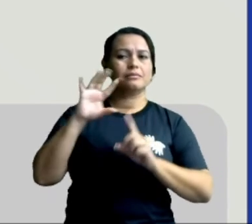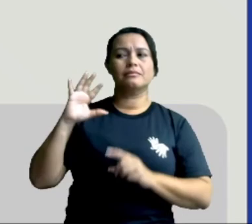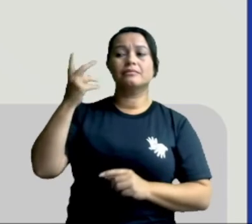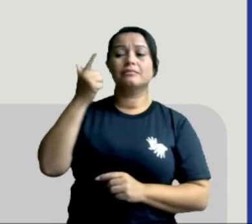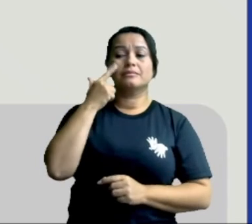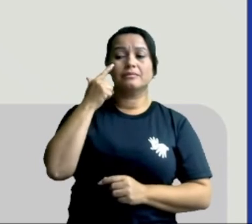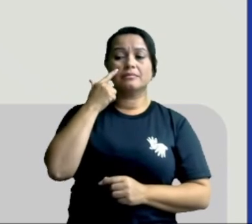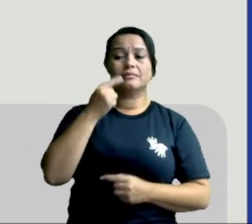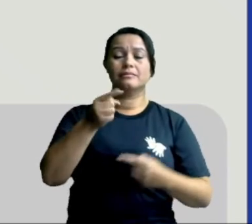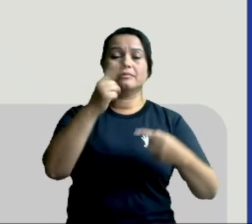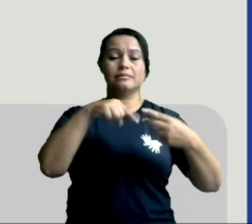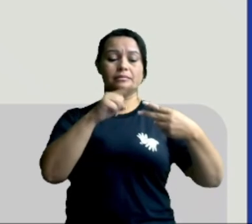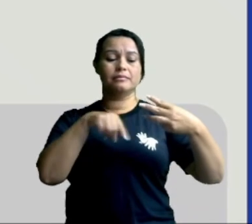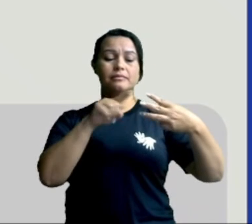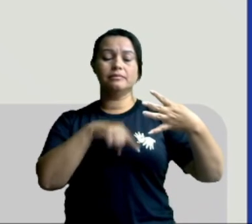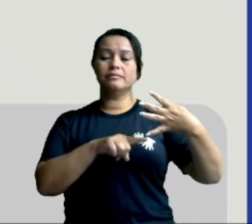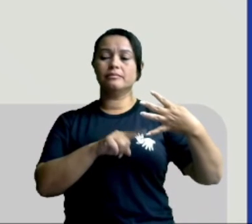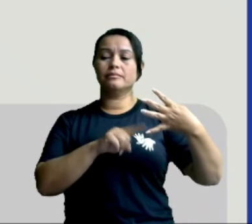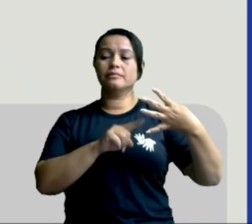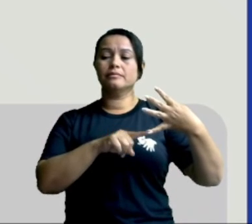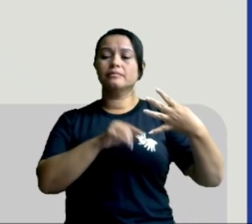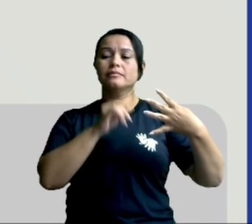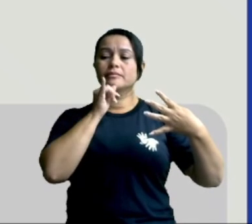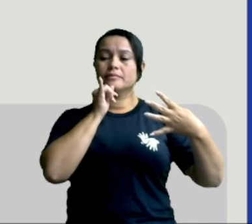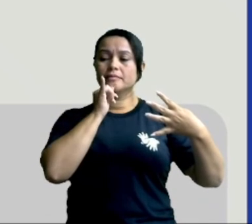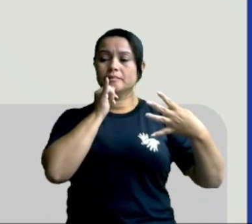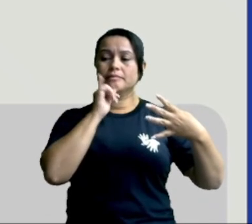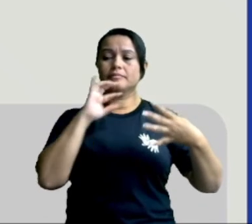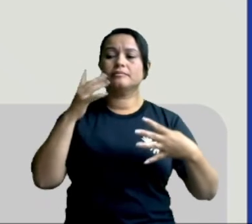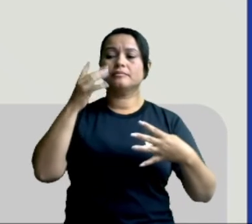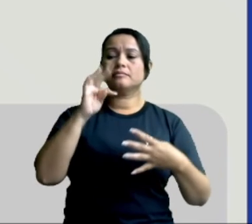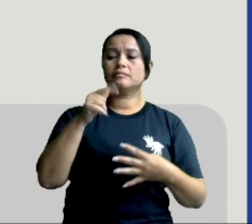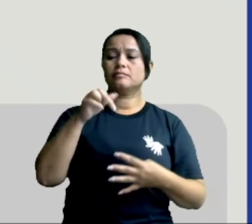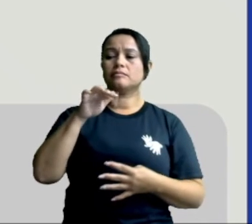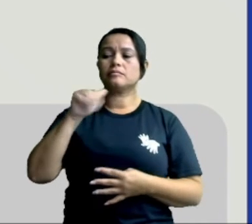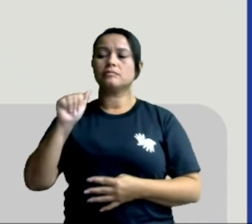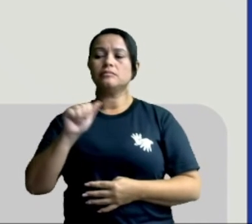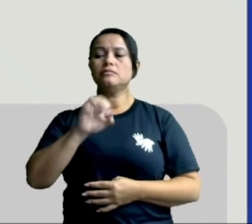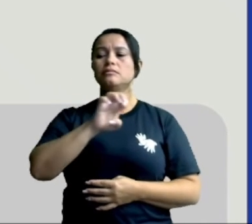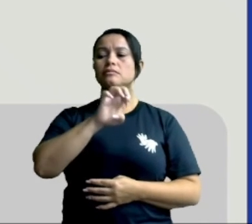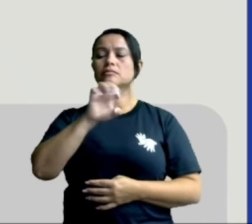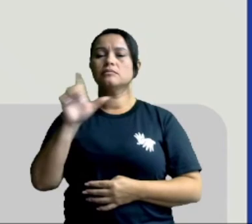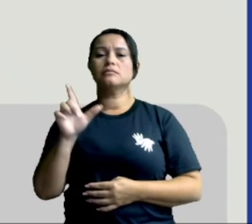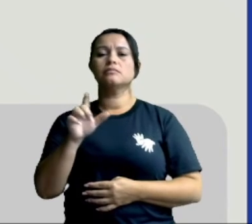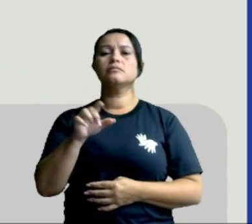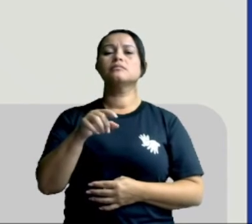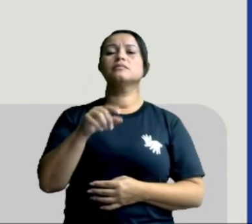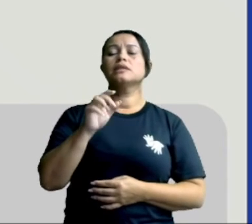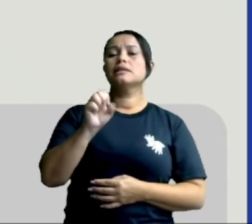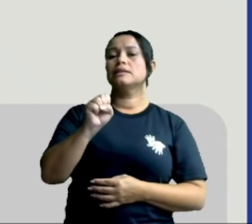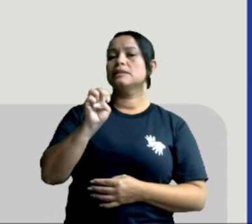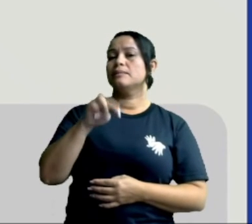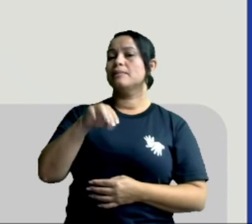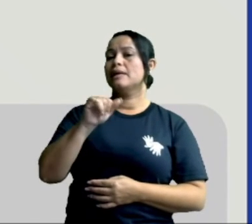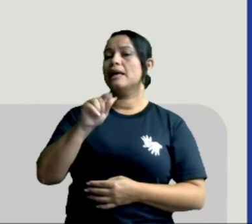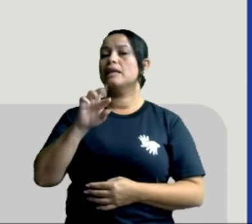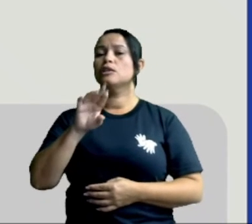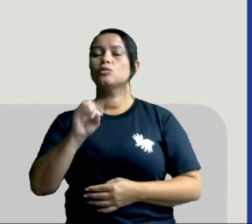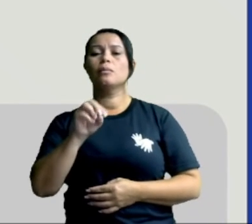agora vamos para o próximo são exemplos de Clínico tem uma Tropical Equatorial semiárido